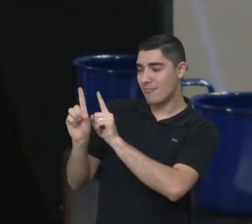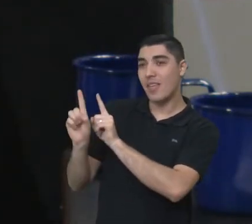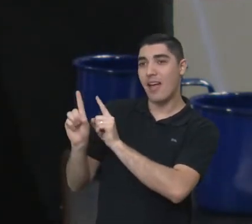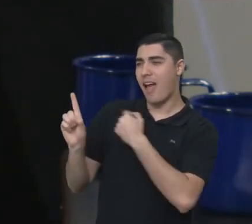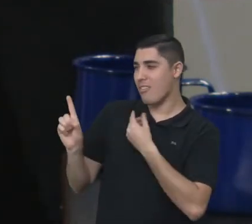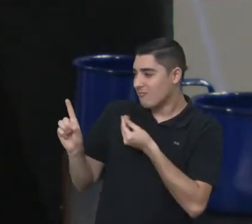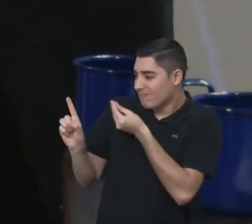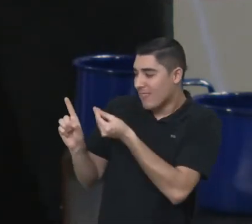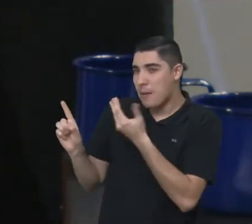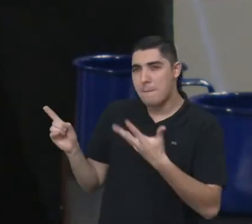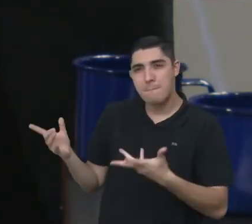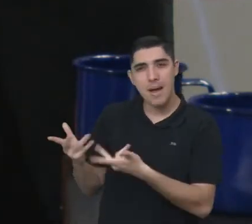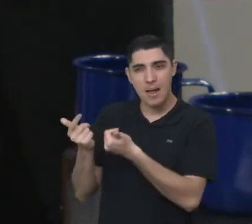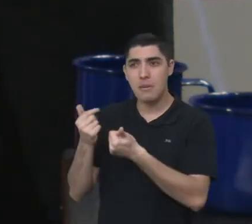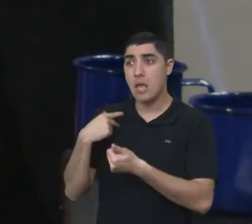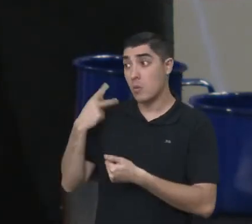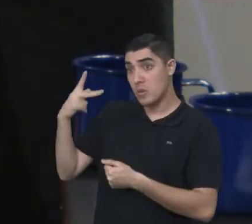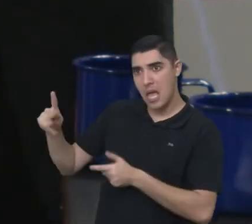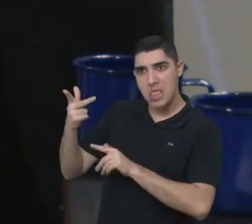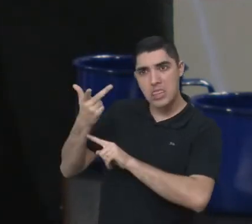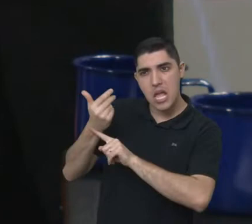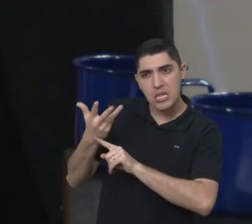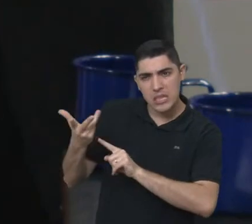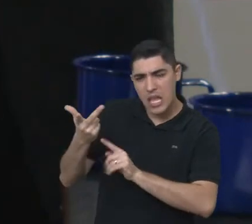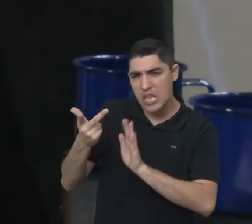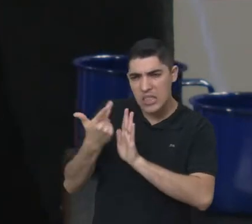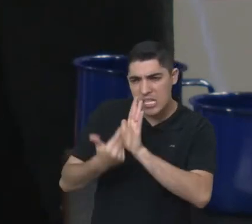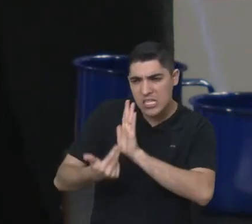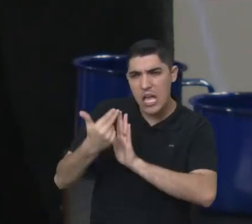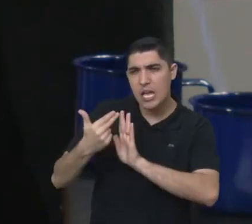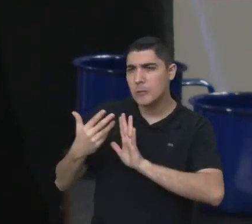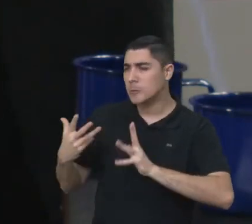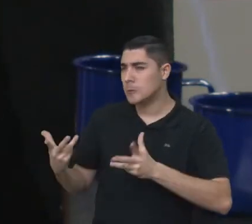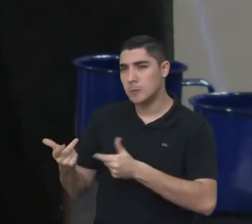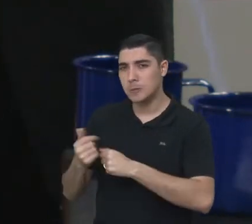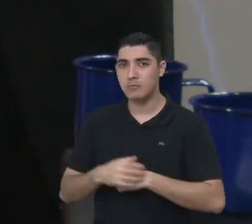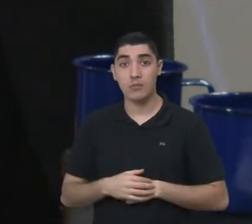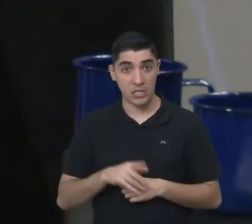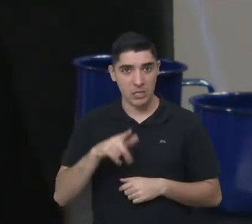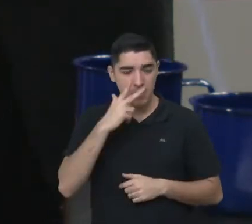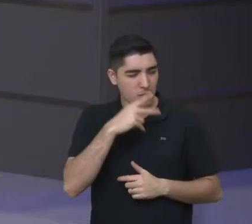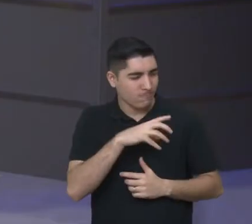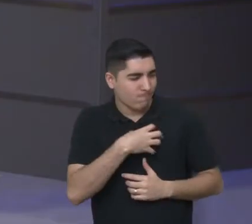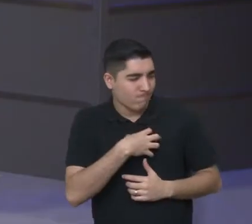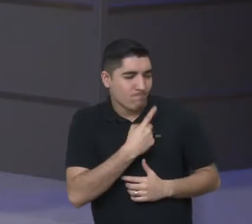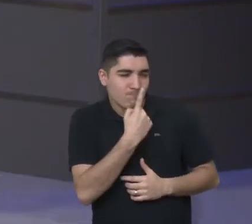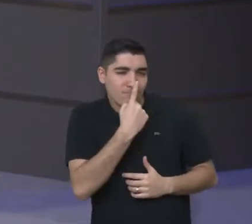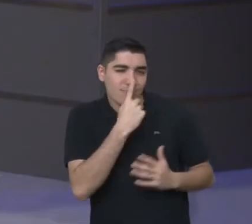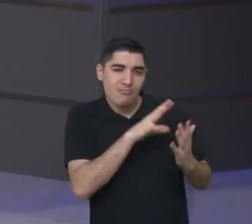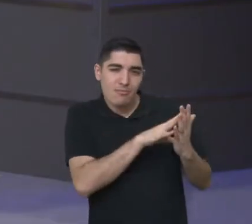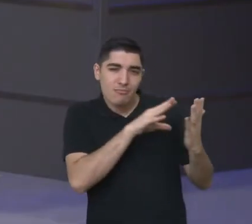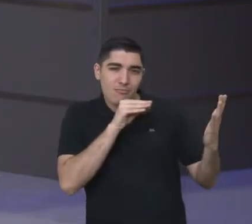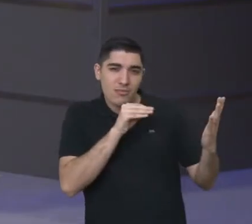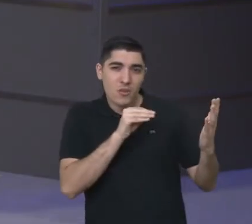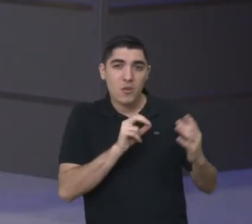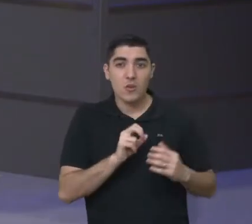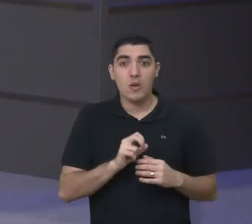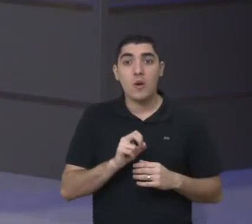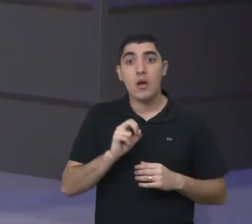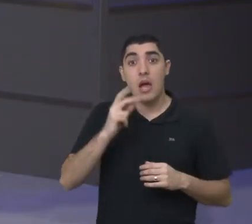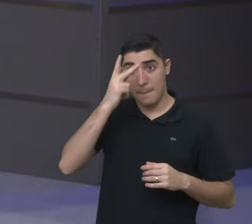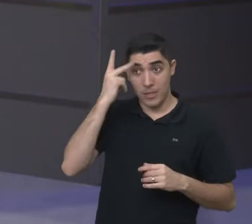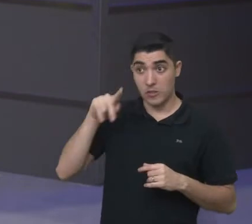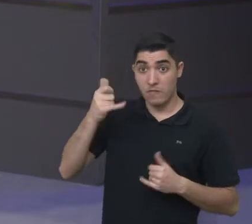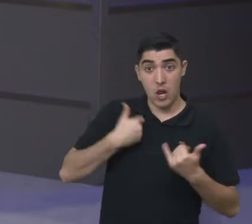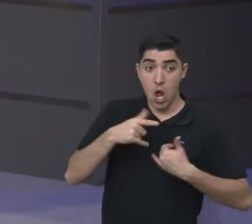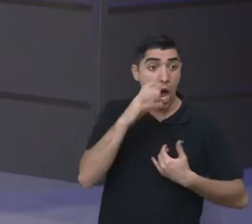foi incrível, foi maravilhoso. Ver os desenhos dele. Inspirador? Sim, muito. Dá pra pegar dicas essas horas? Ou a galera, não, fala rápido,